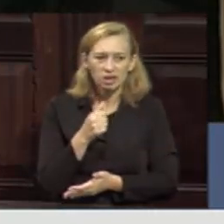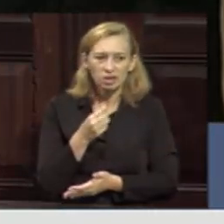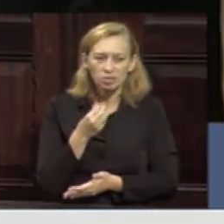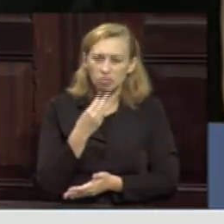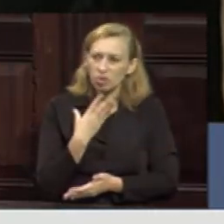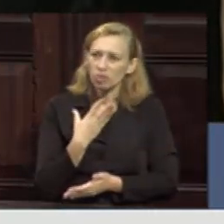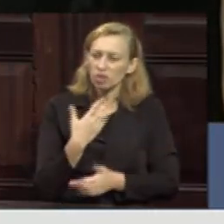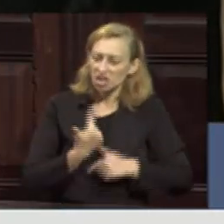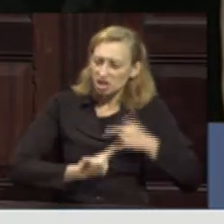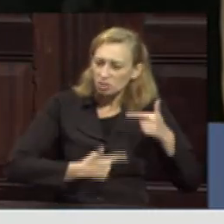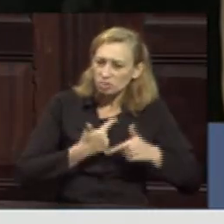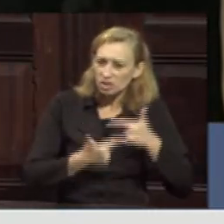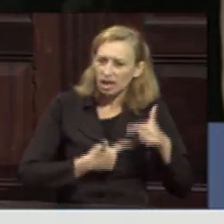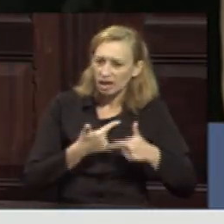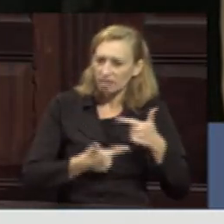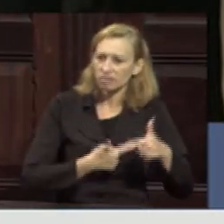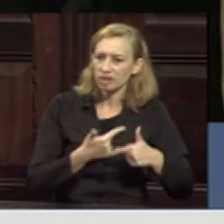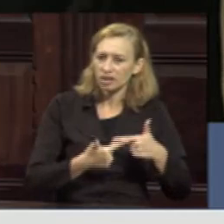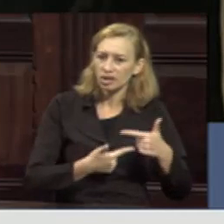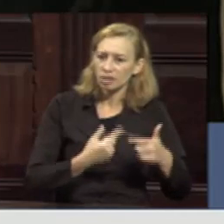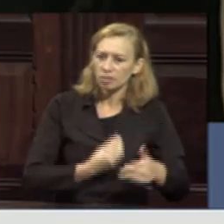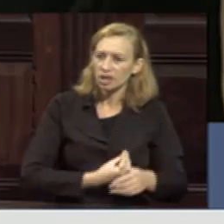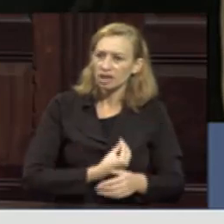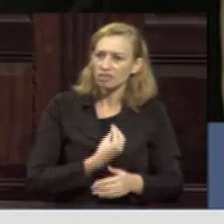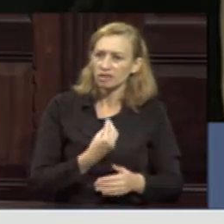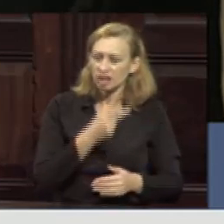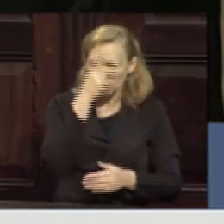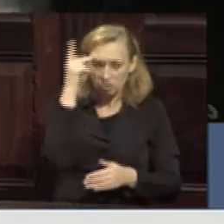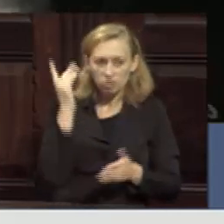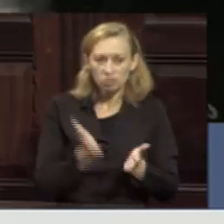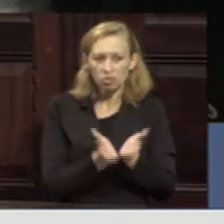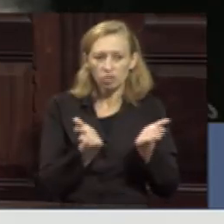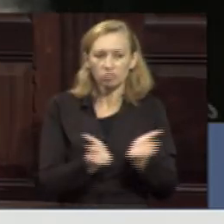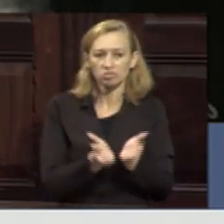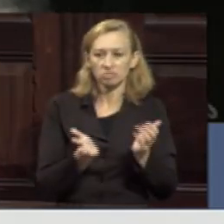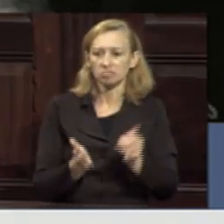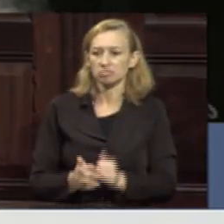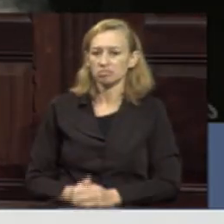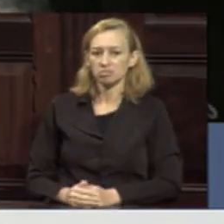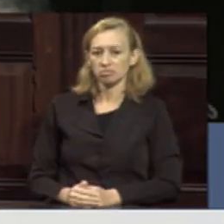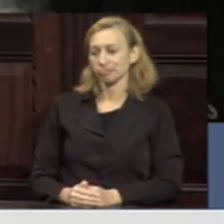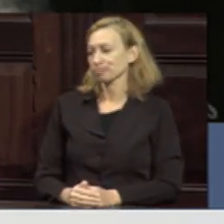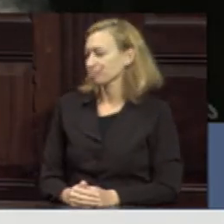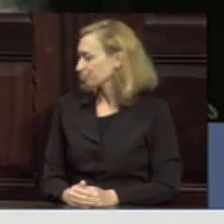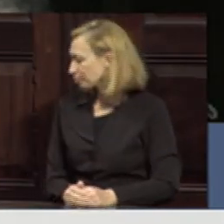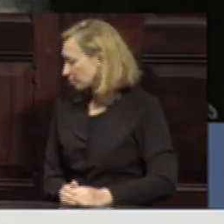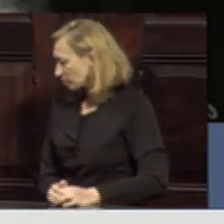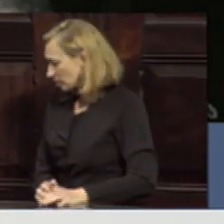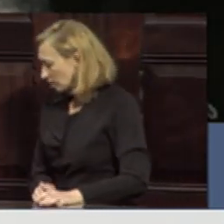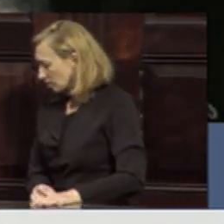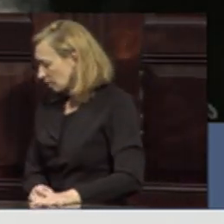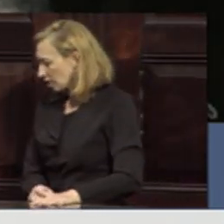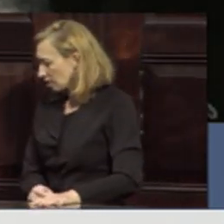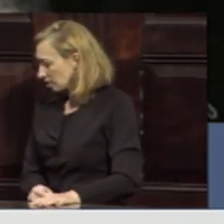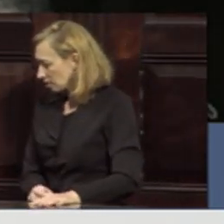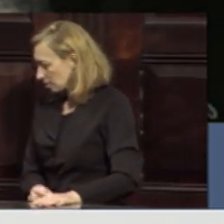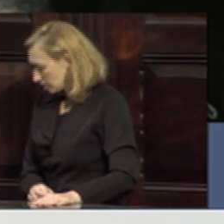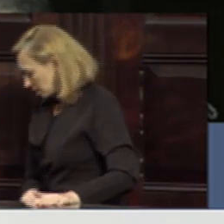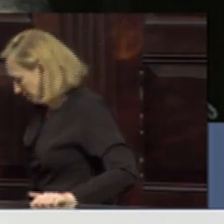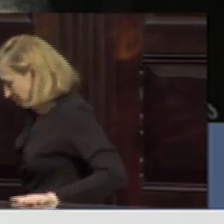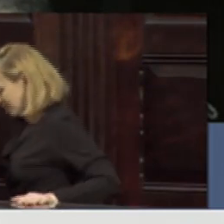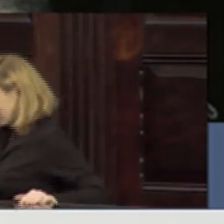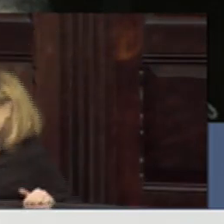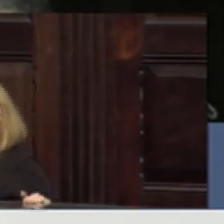que lutam pela democracia e que lutam pelos direitos humanos. Com a palavra, a deputada Marta Rocha.